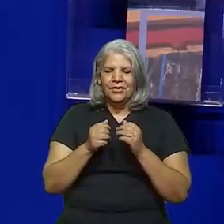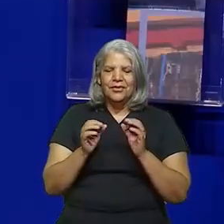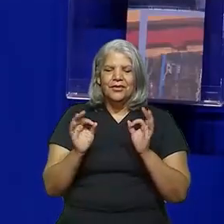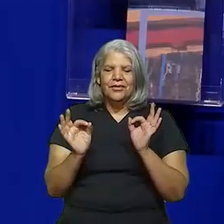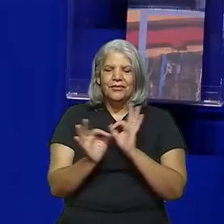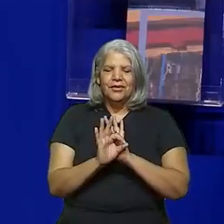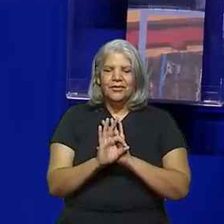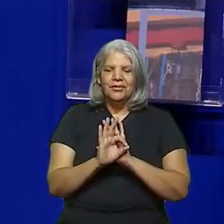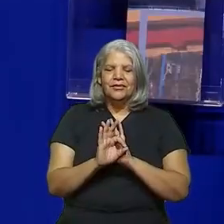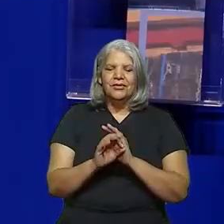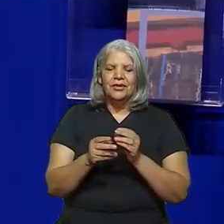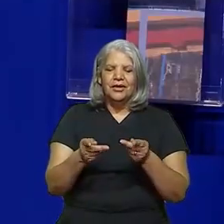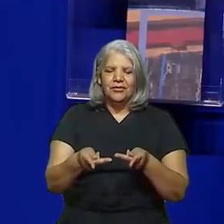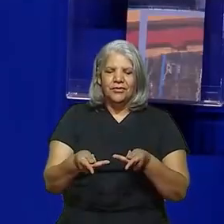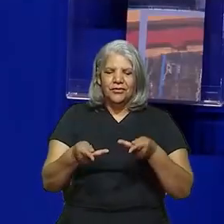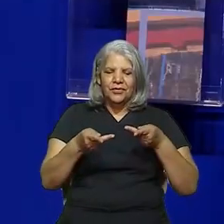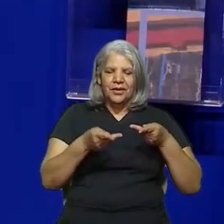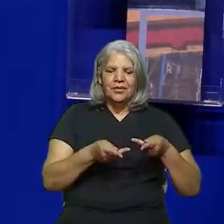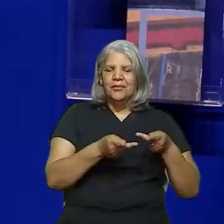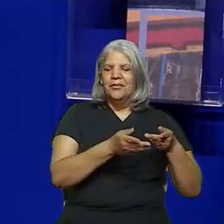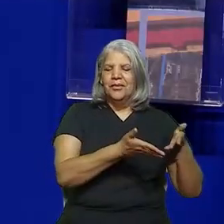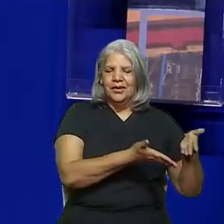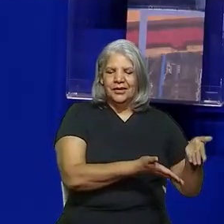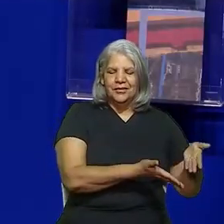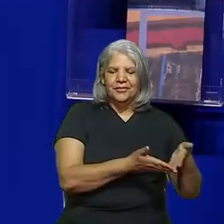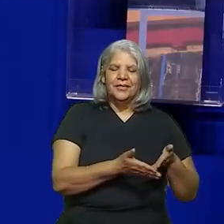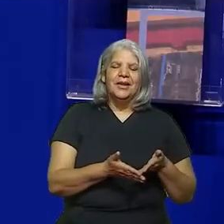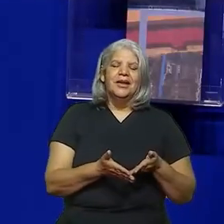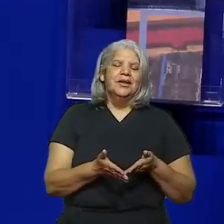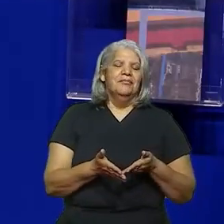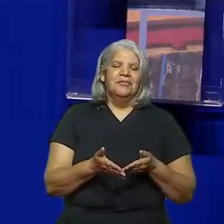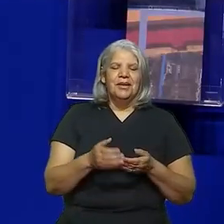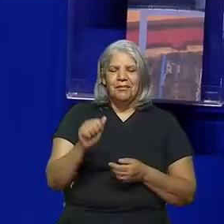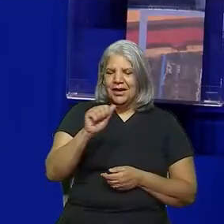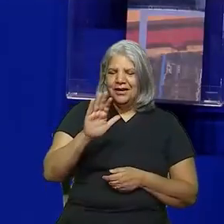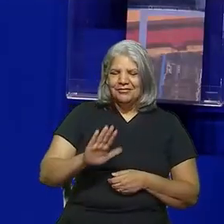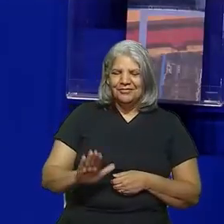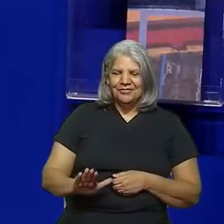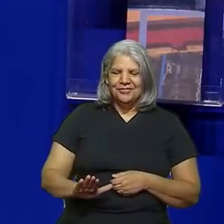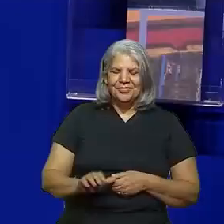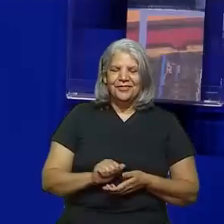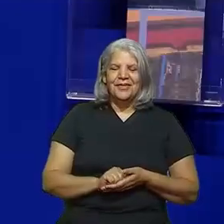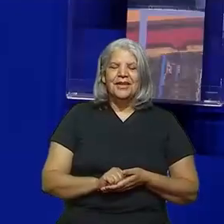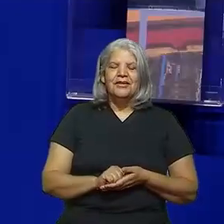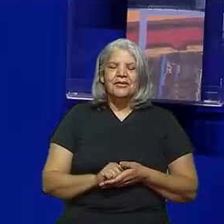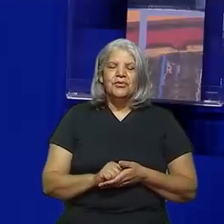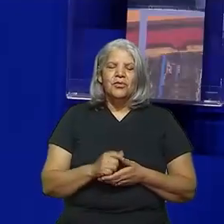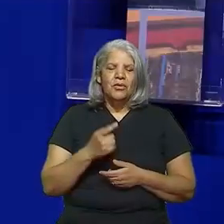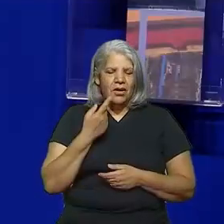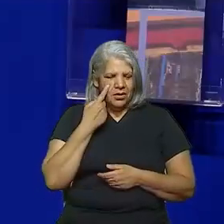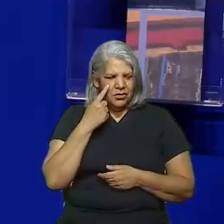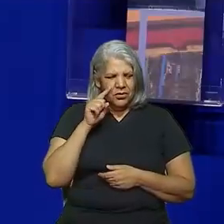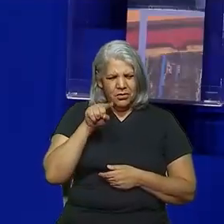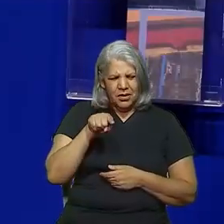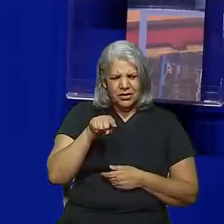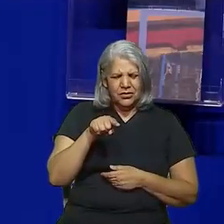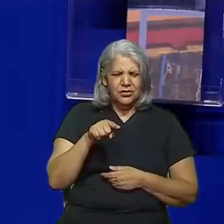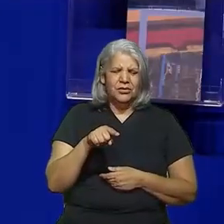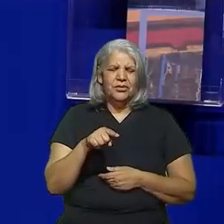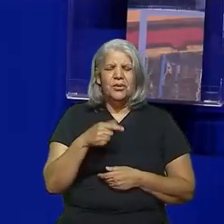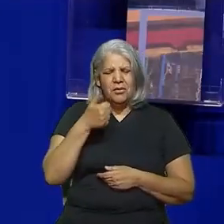o giro, tiravam o prato. Era muito barato. E quando passou pela cozinha, eu vi uma mulher